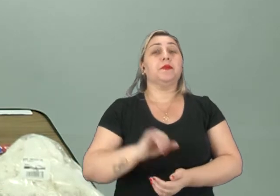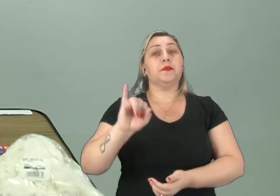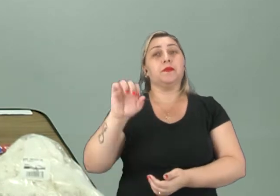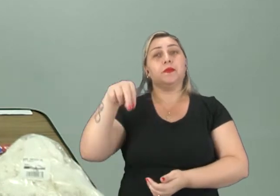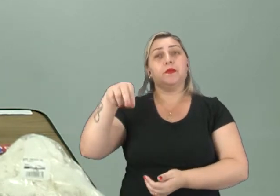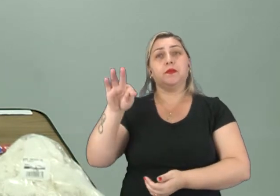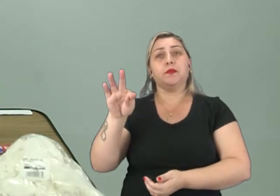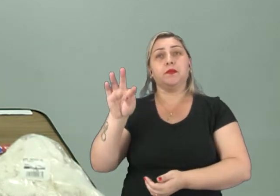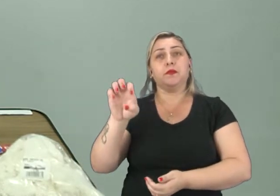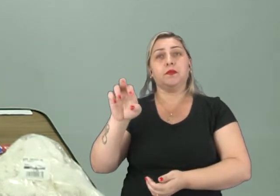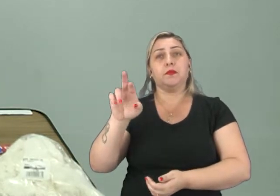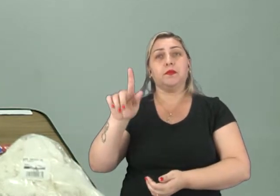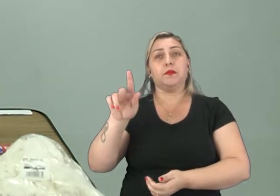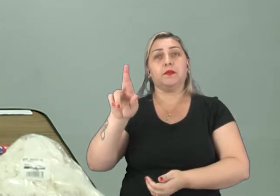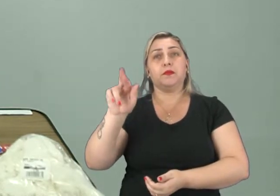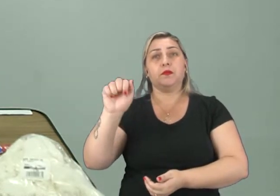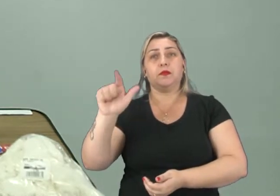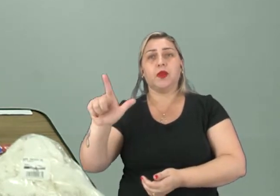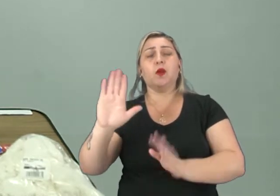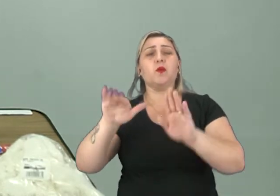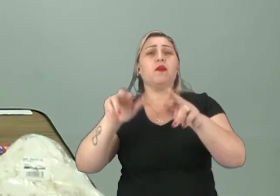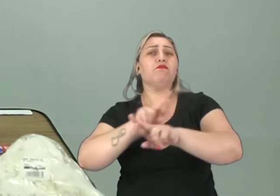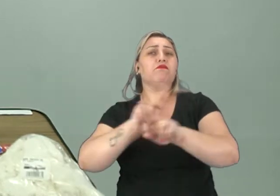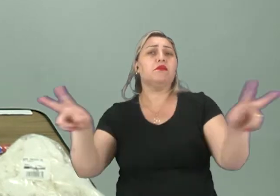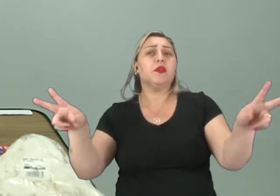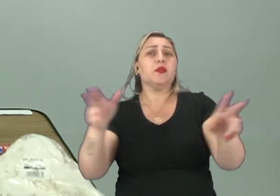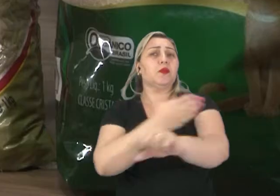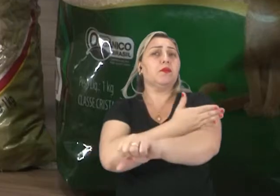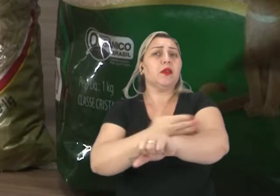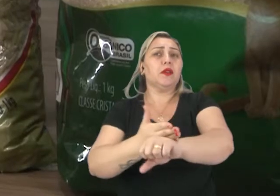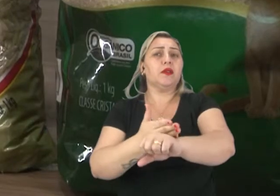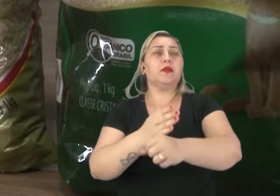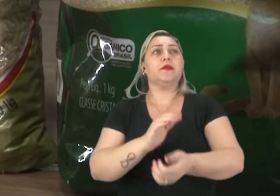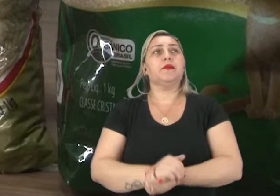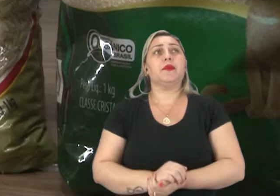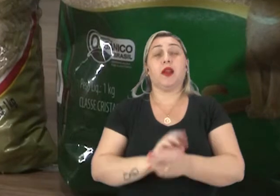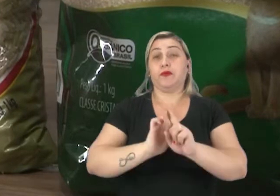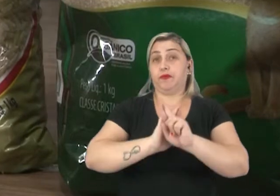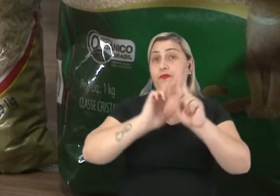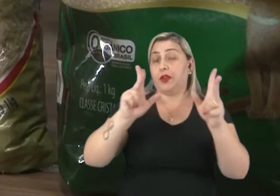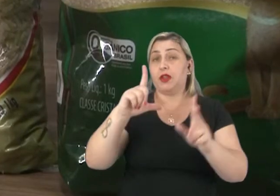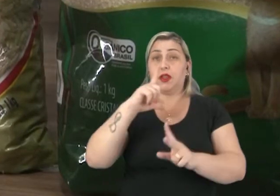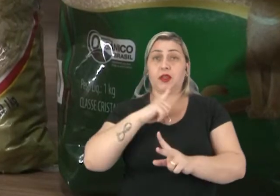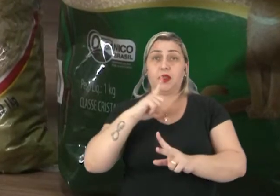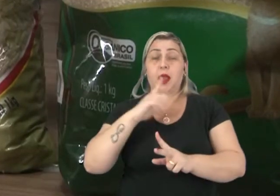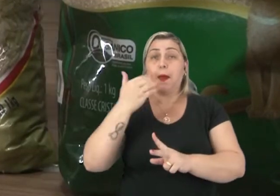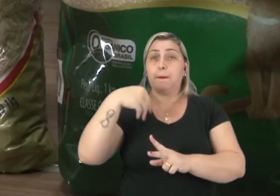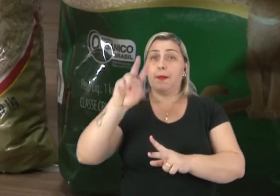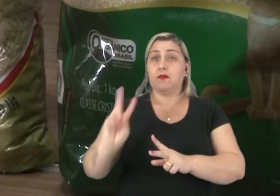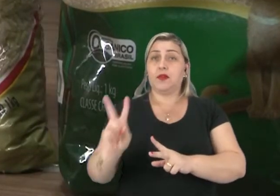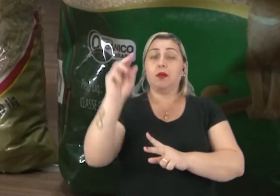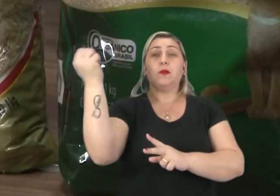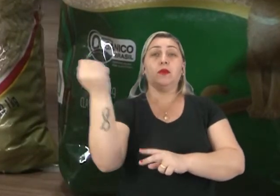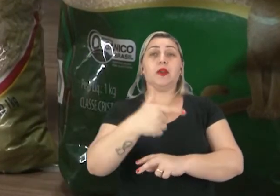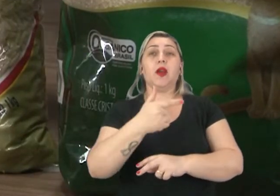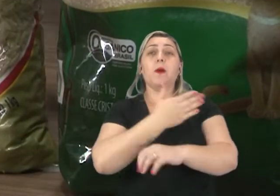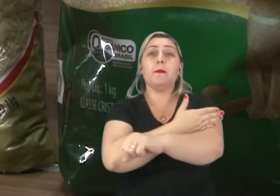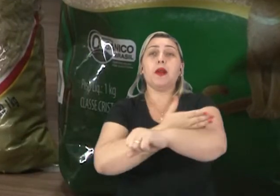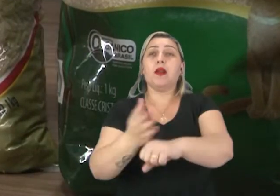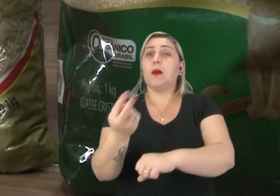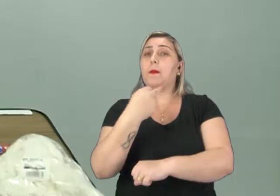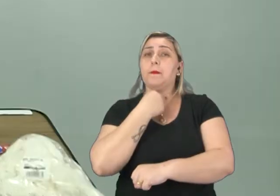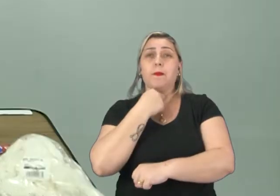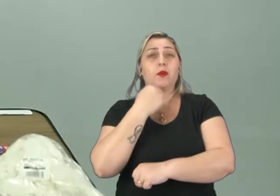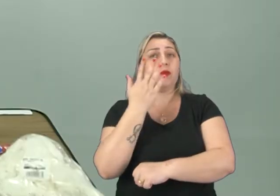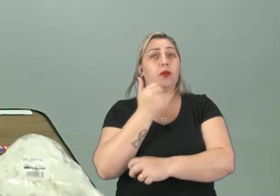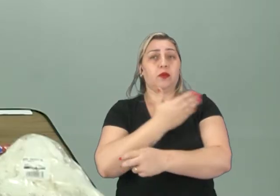arroz integral, né? Qual é a diferença entre ele e o branco? A diferença é que ele tem mais nutrientes que o branco. Ah, eu não posso